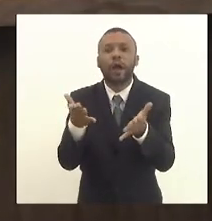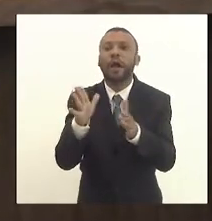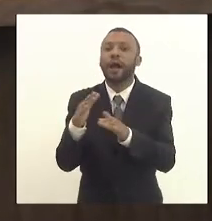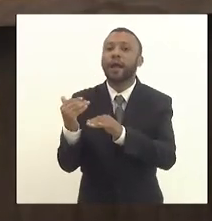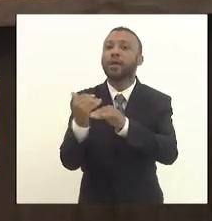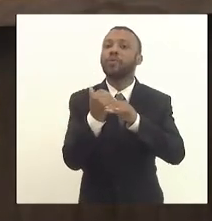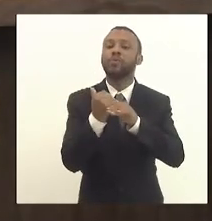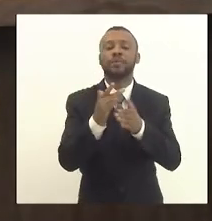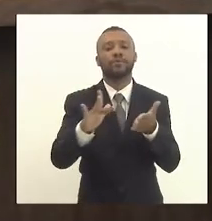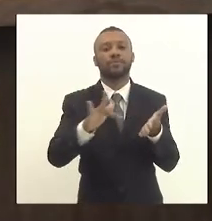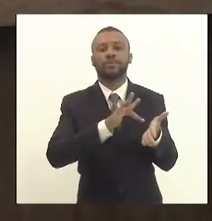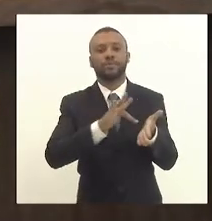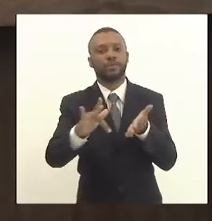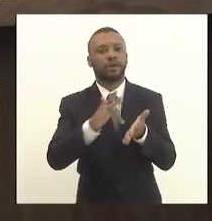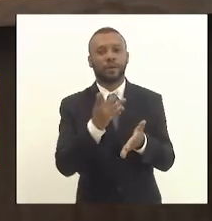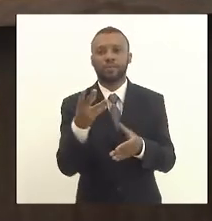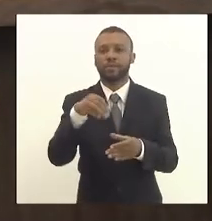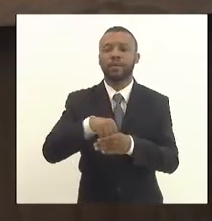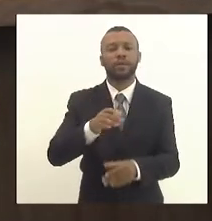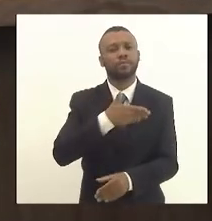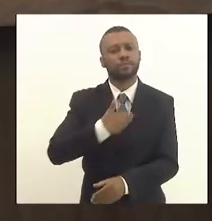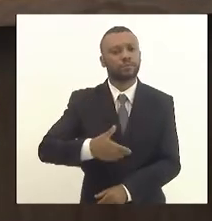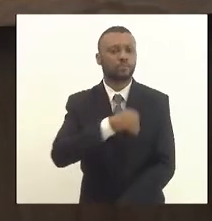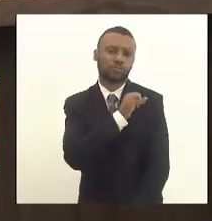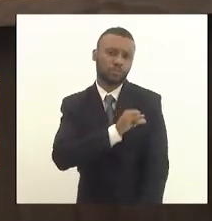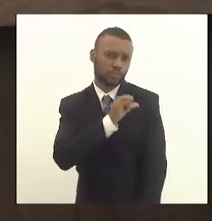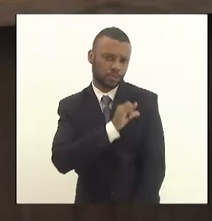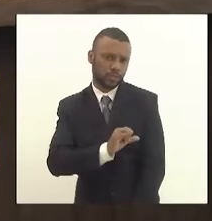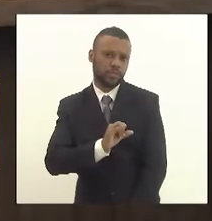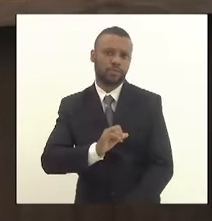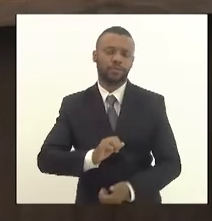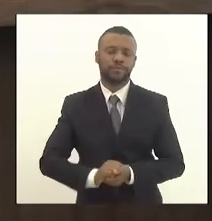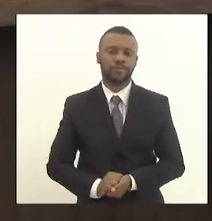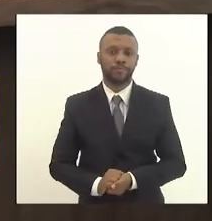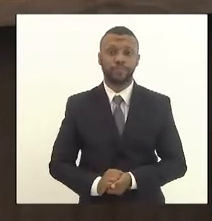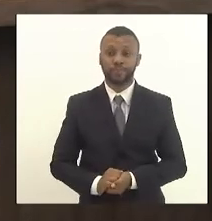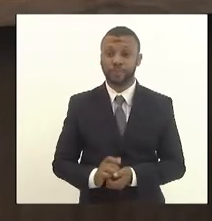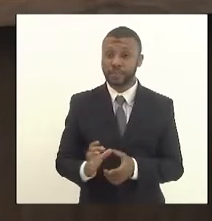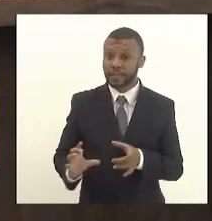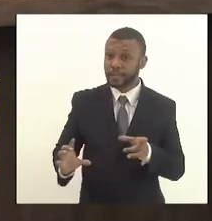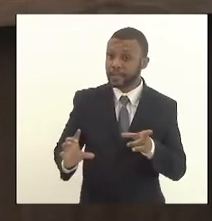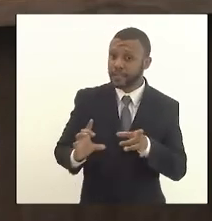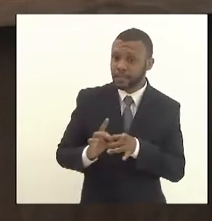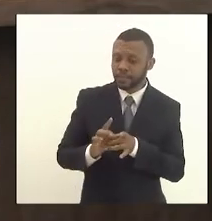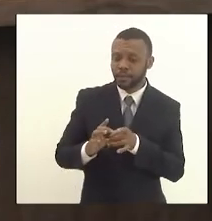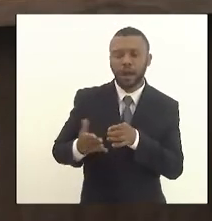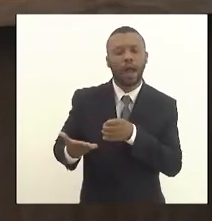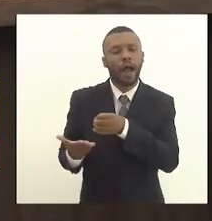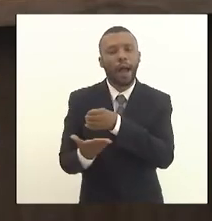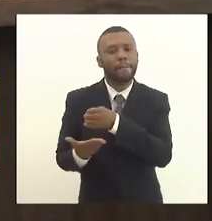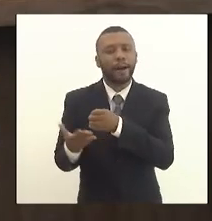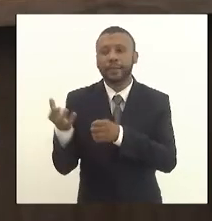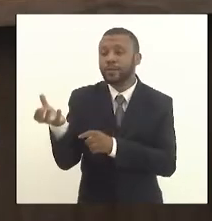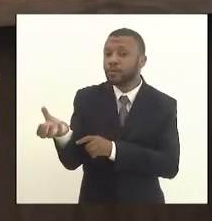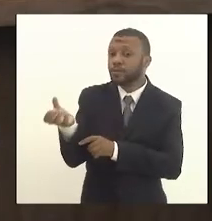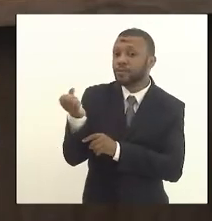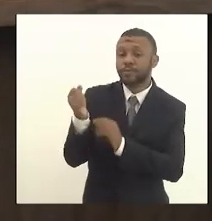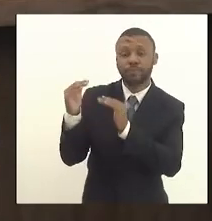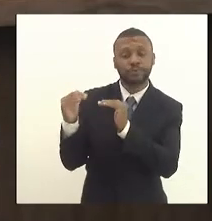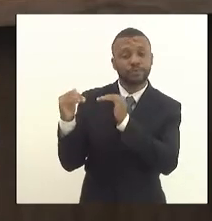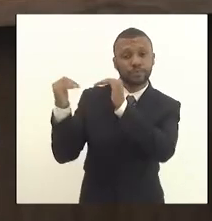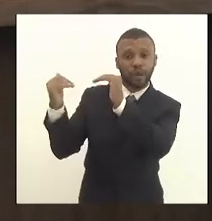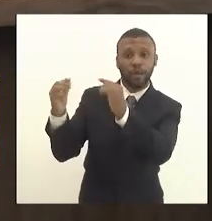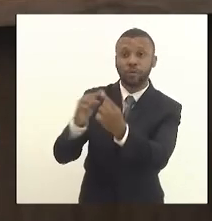de Janeiro, com a base no Fundo Soberano, né? O Fundo Soberano como